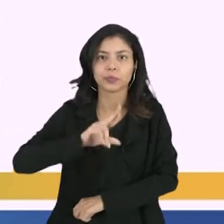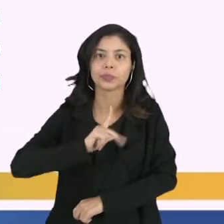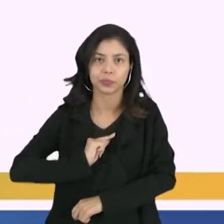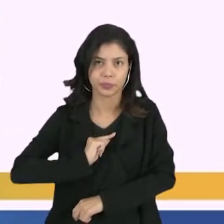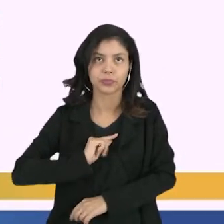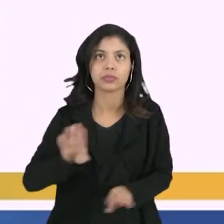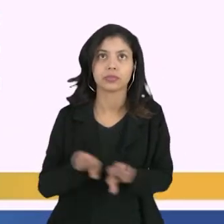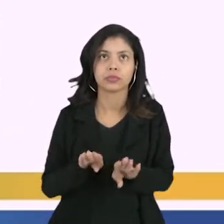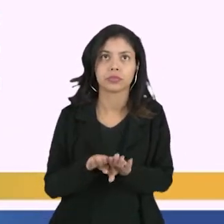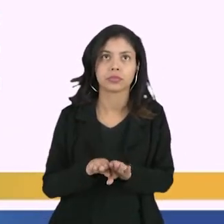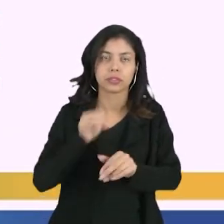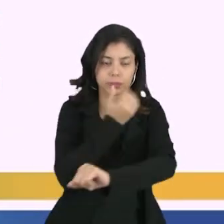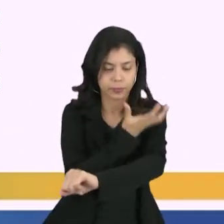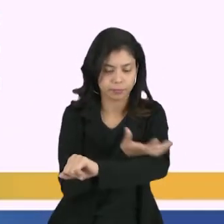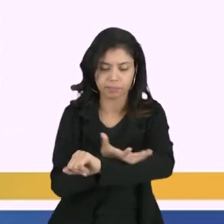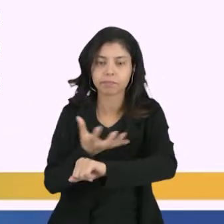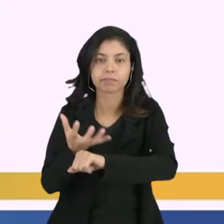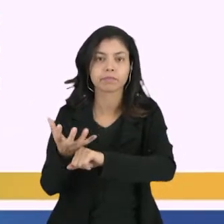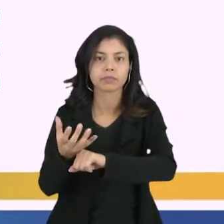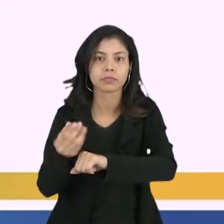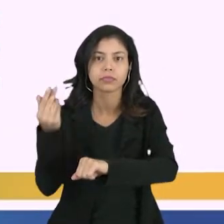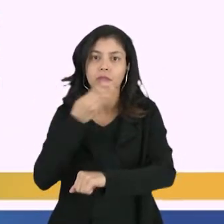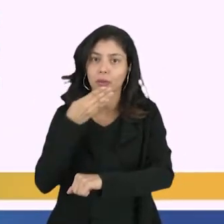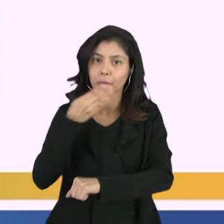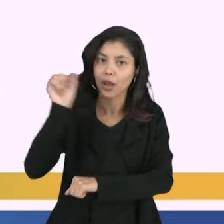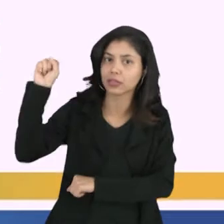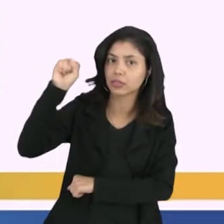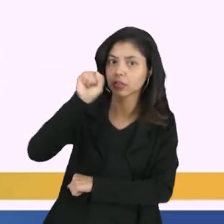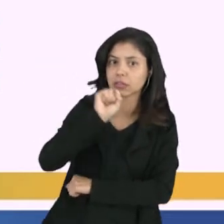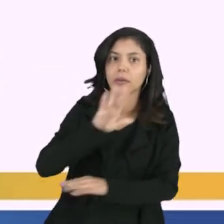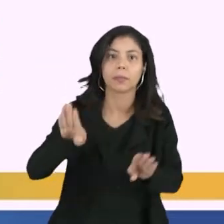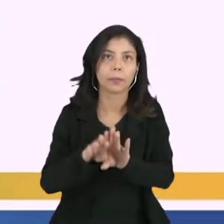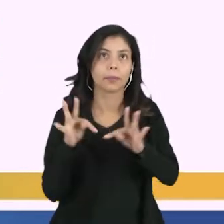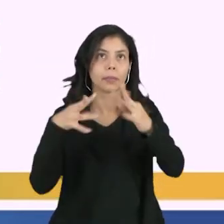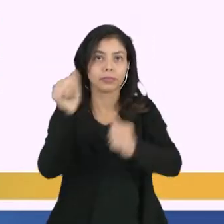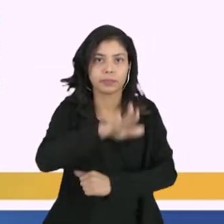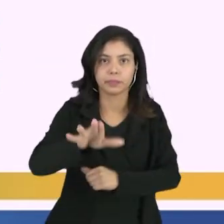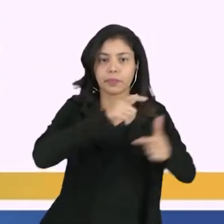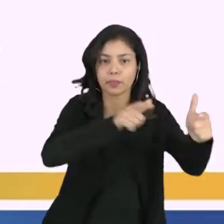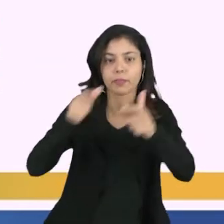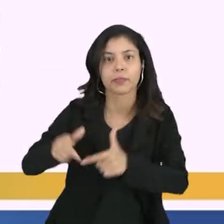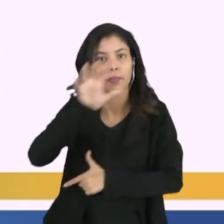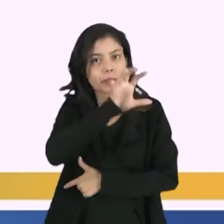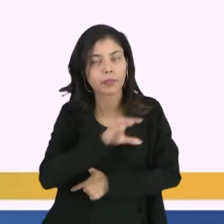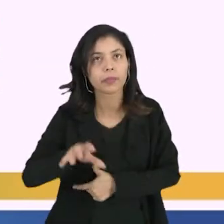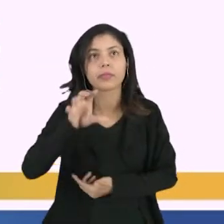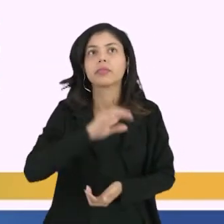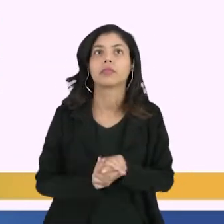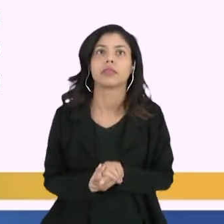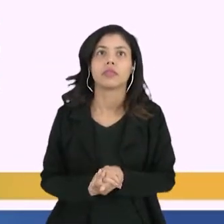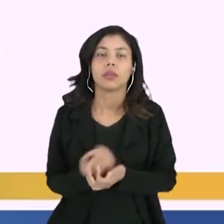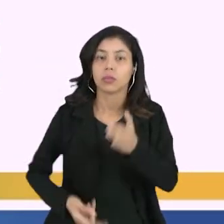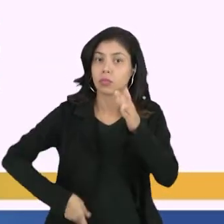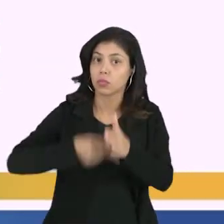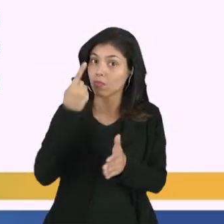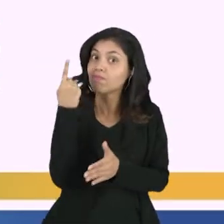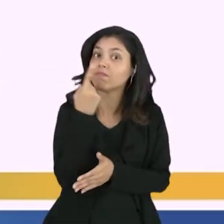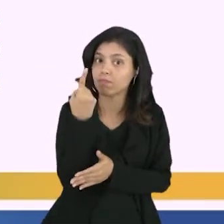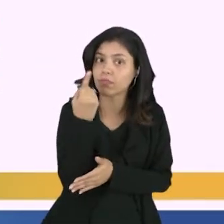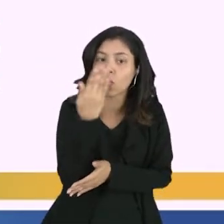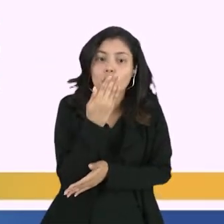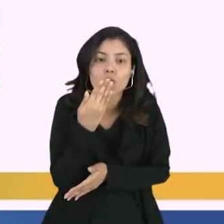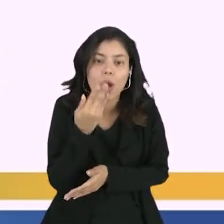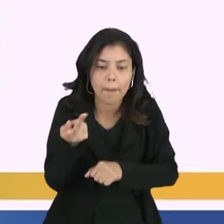decidiram implantar a produção açucareira em certos trechos do litoral, uma vez que o açúcar era um produto que tinha